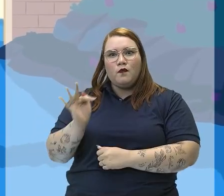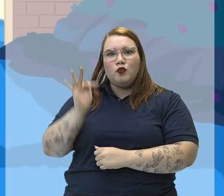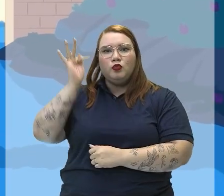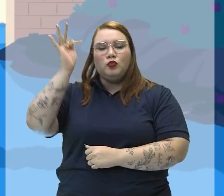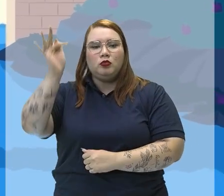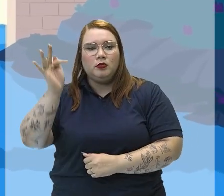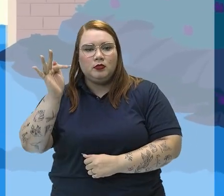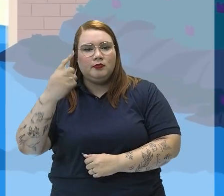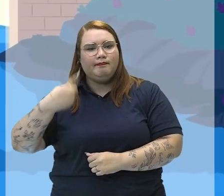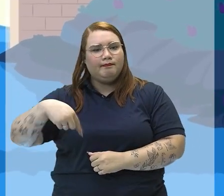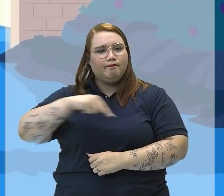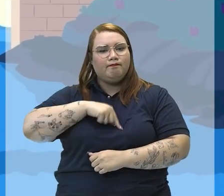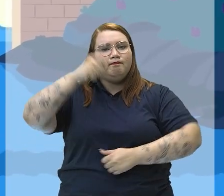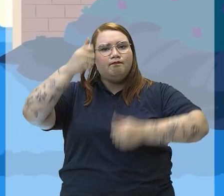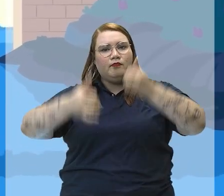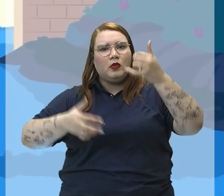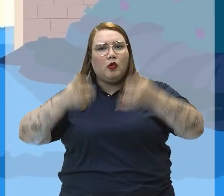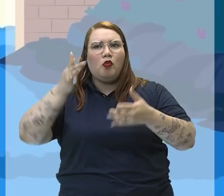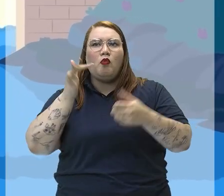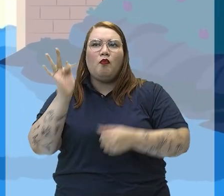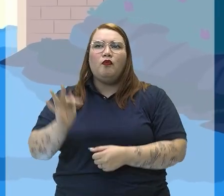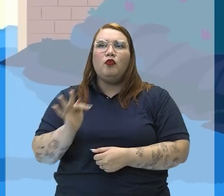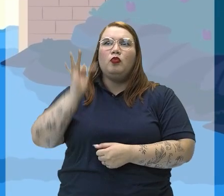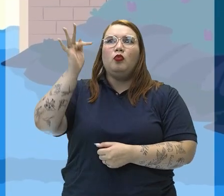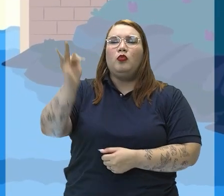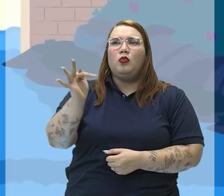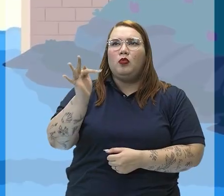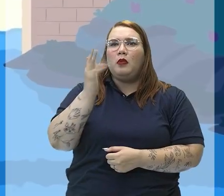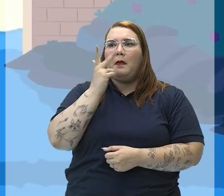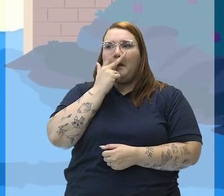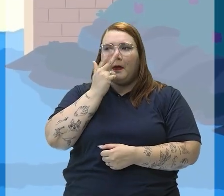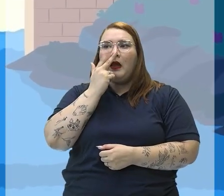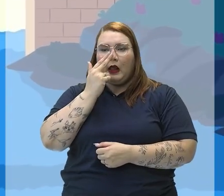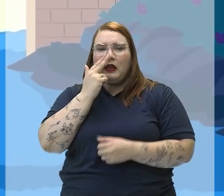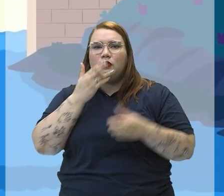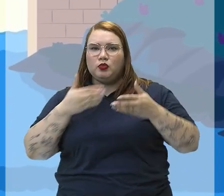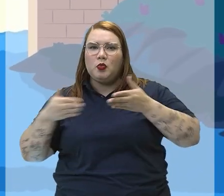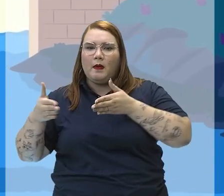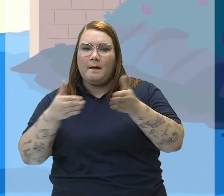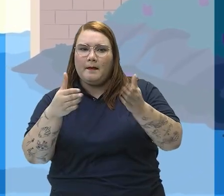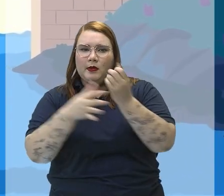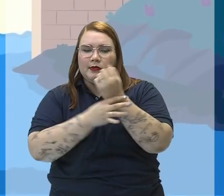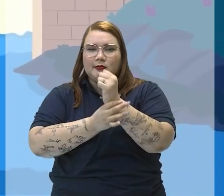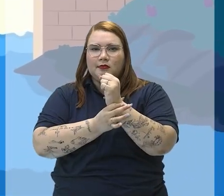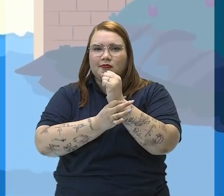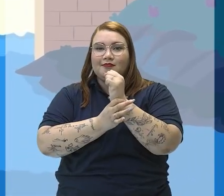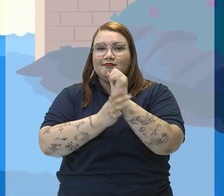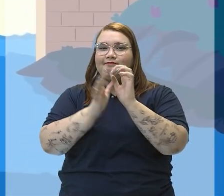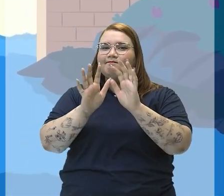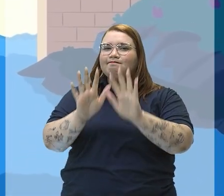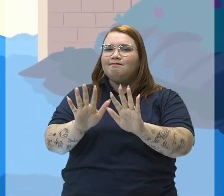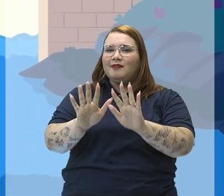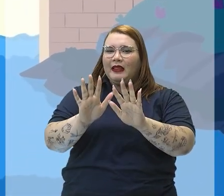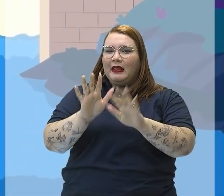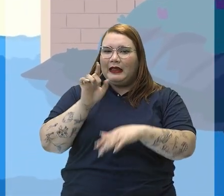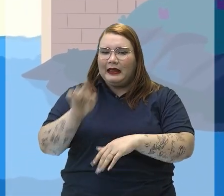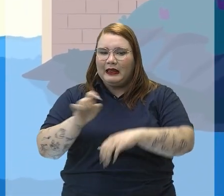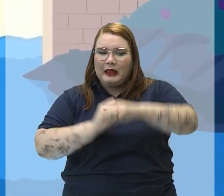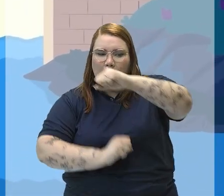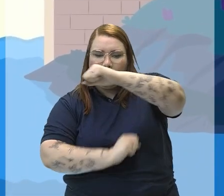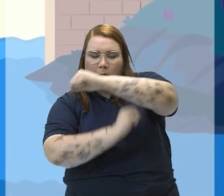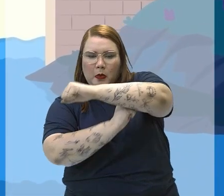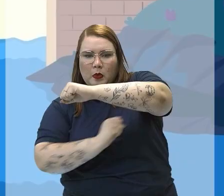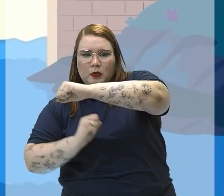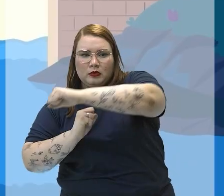vezes falamos em rumo ao futuro como se fosse uma estrada segura. Mas e se eu disser que a ponte que leva a